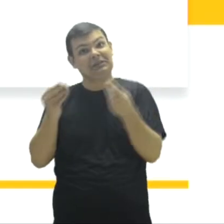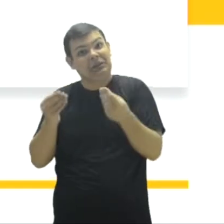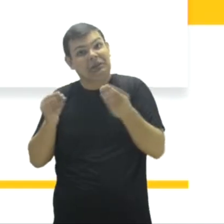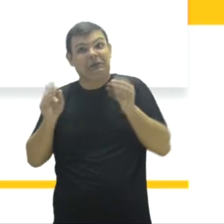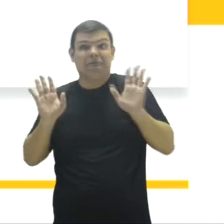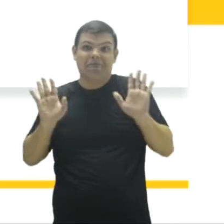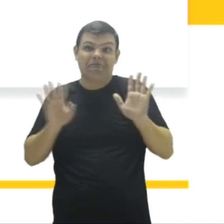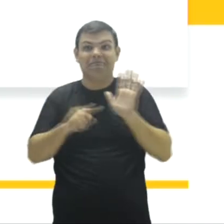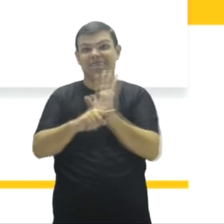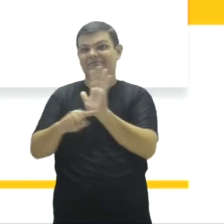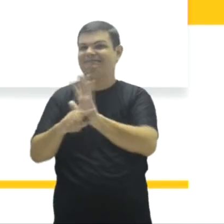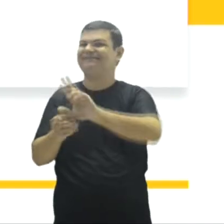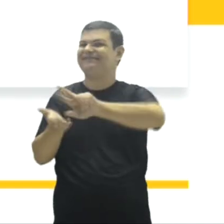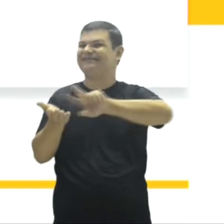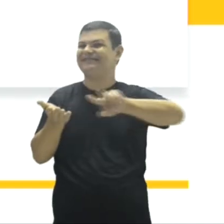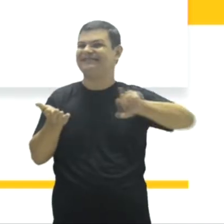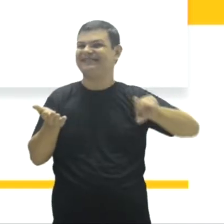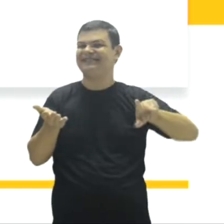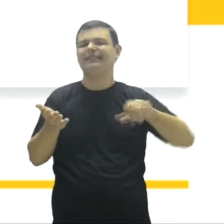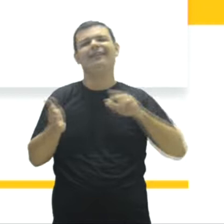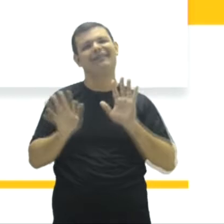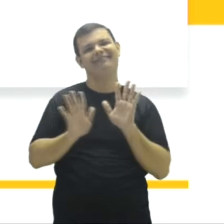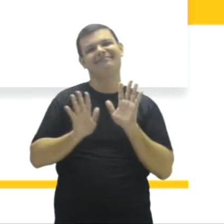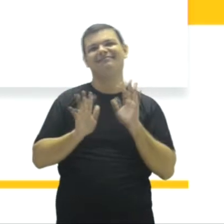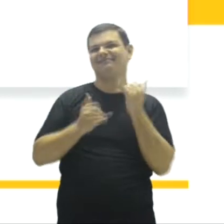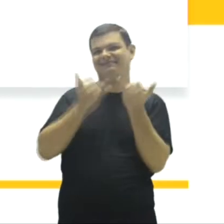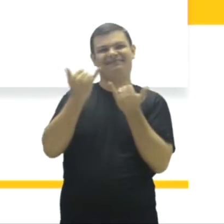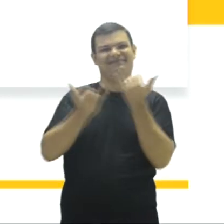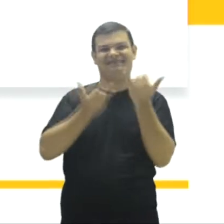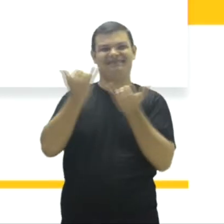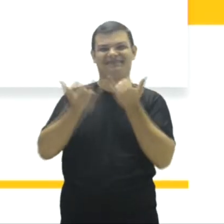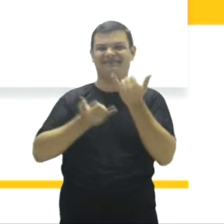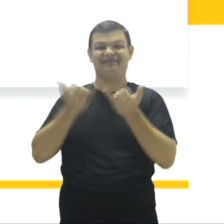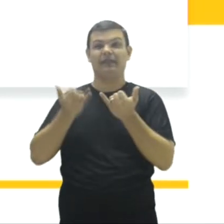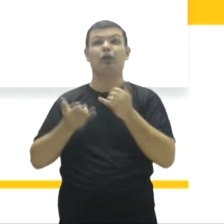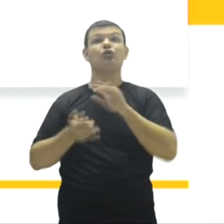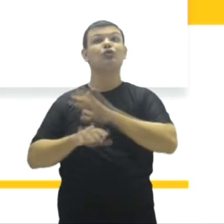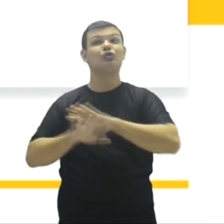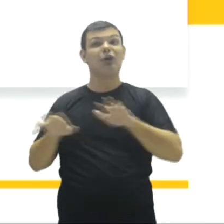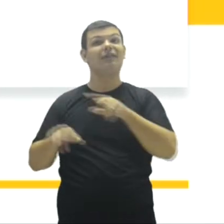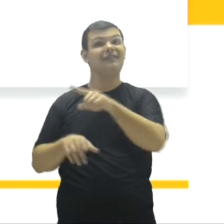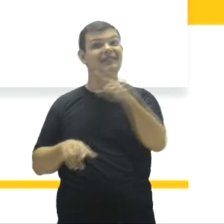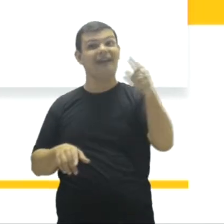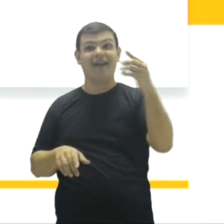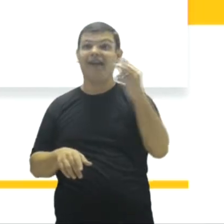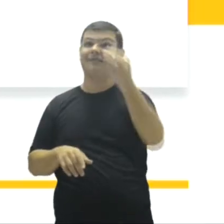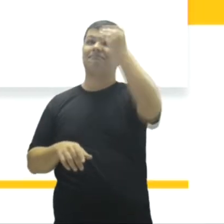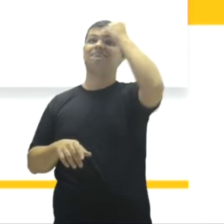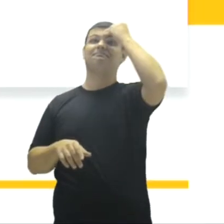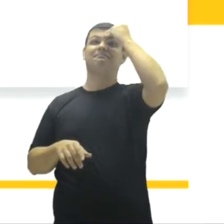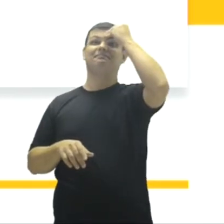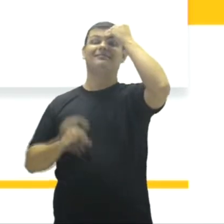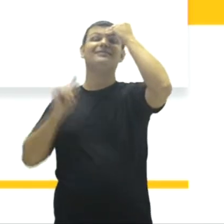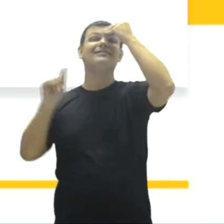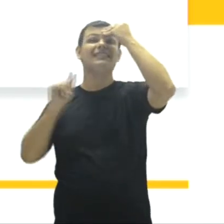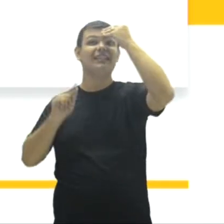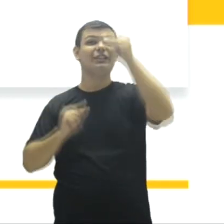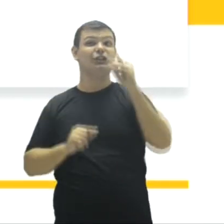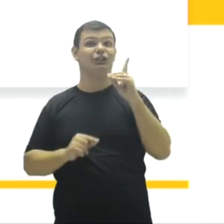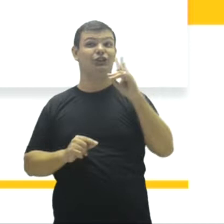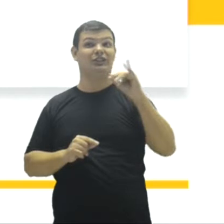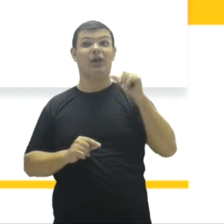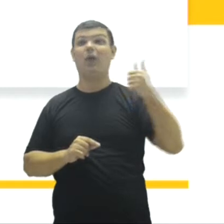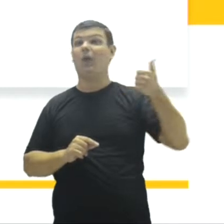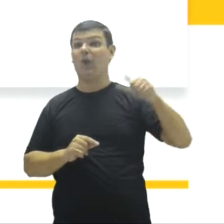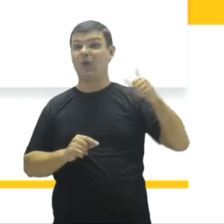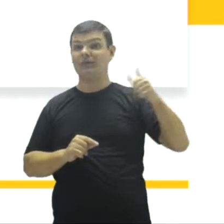por exemplo. Eu tô brincando, é só para vocês lembrarem que o dia 11 de agosto